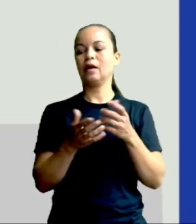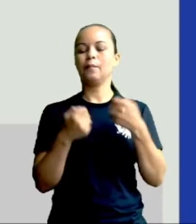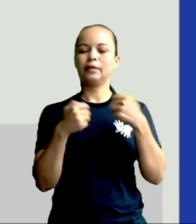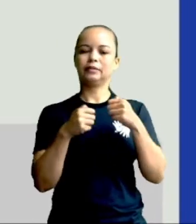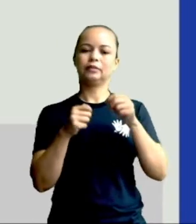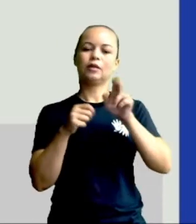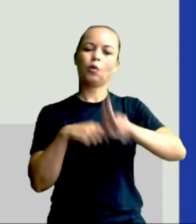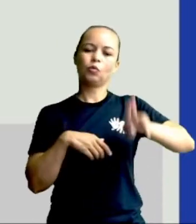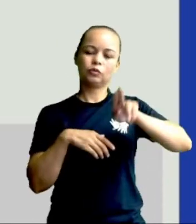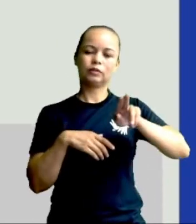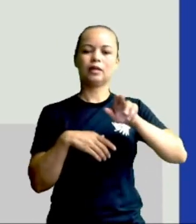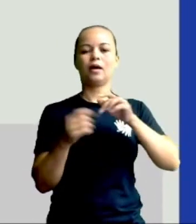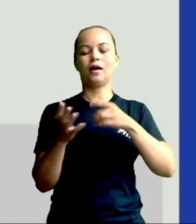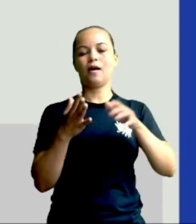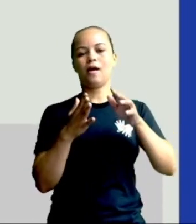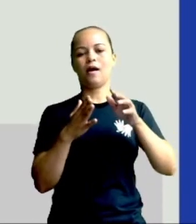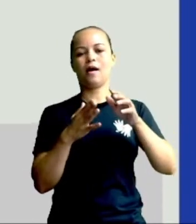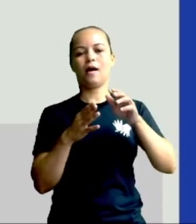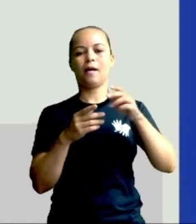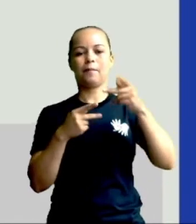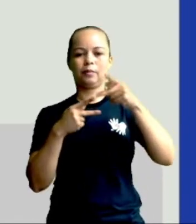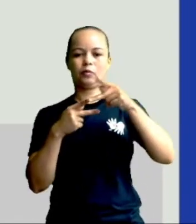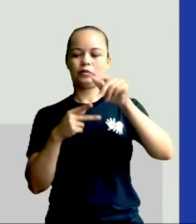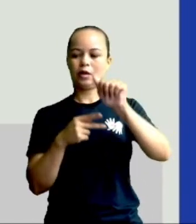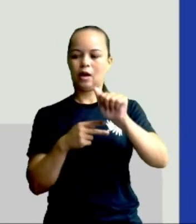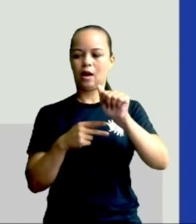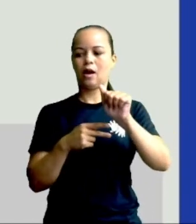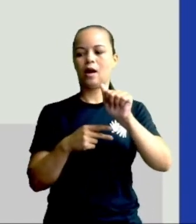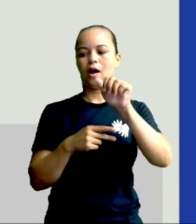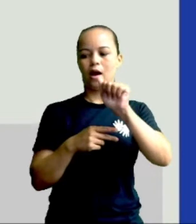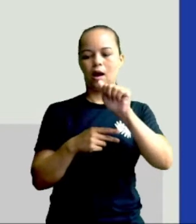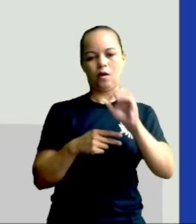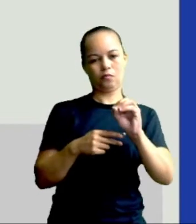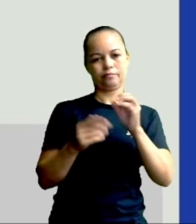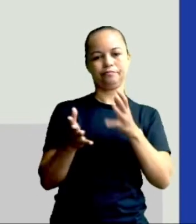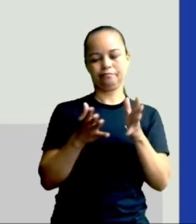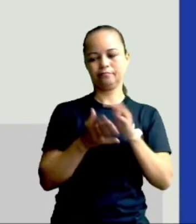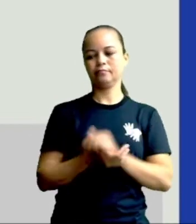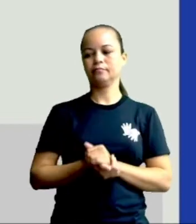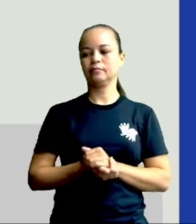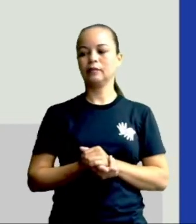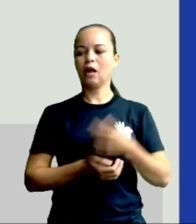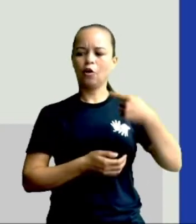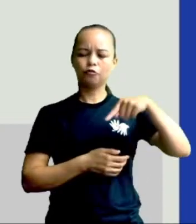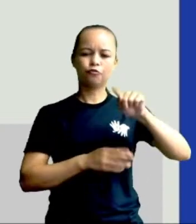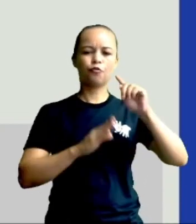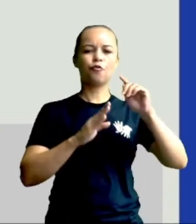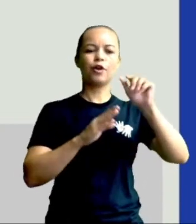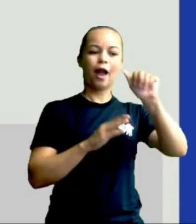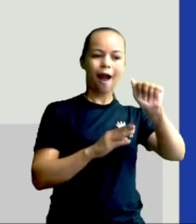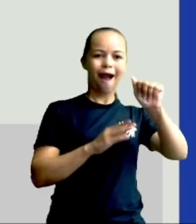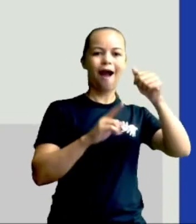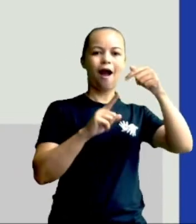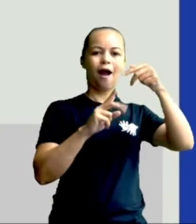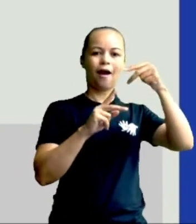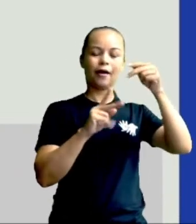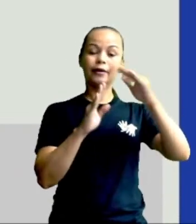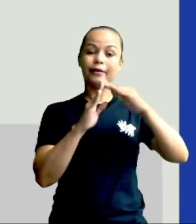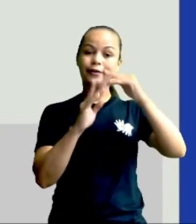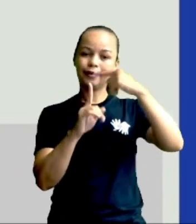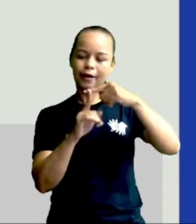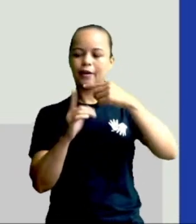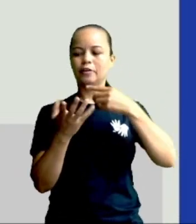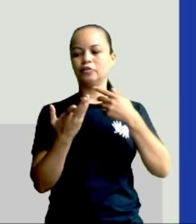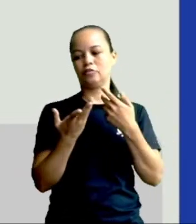o ao fui à igreja Fui à escola Fui ao Supermercado vou à praia